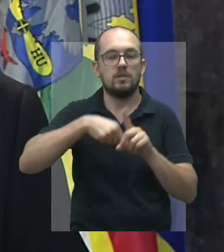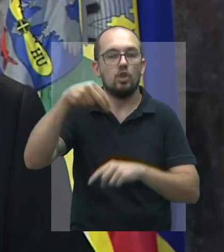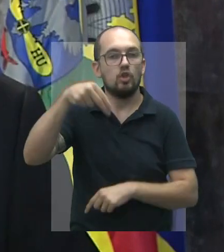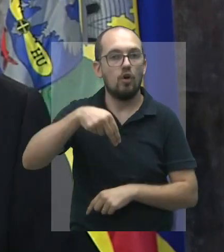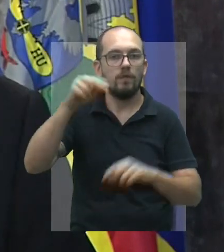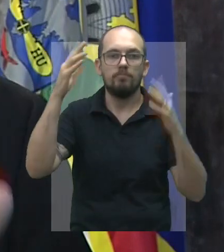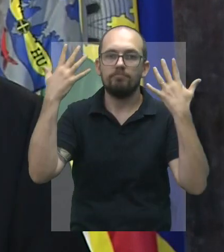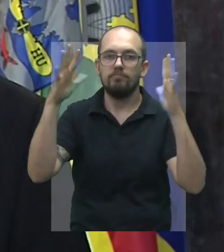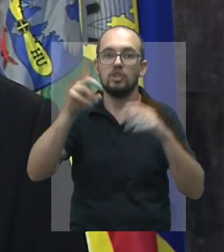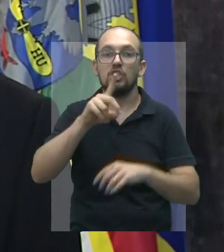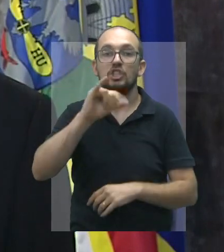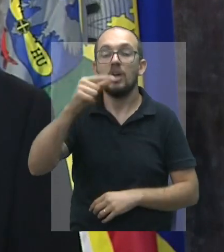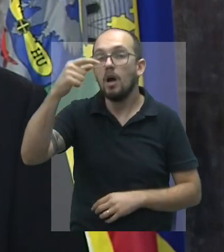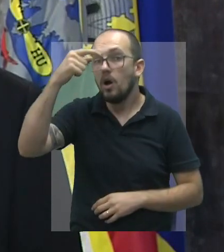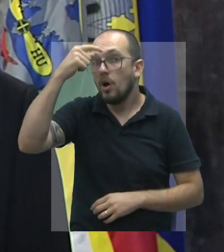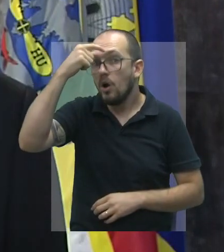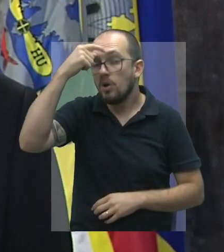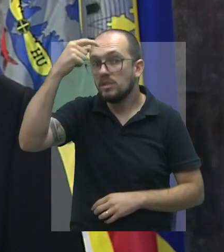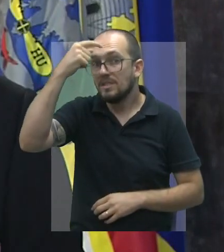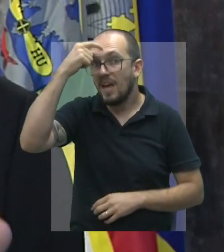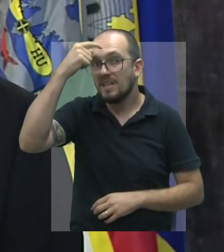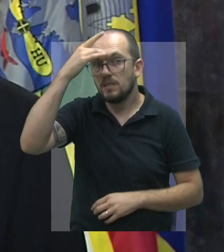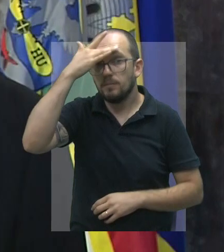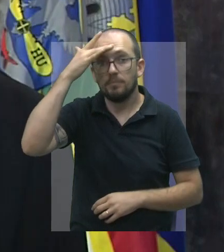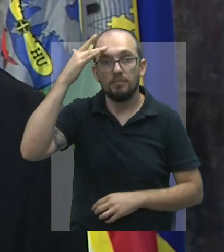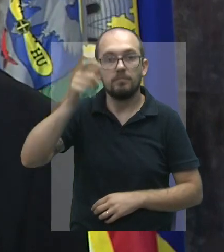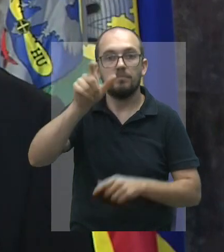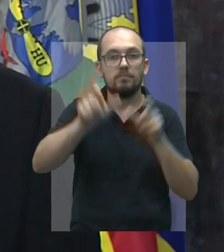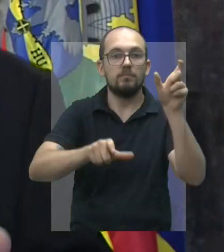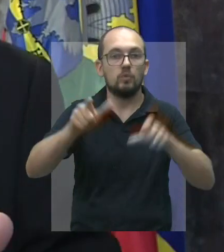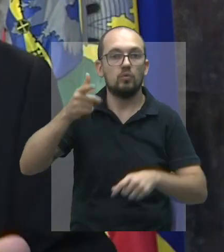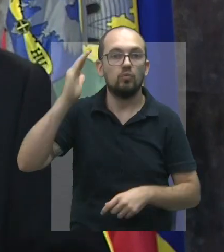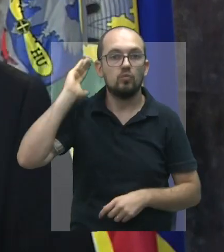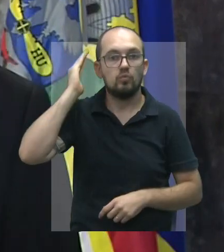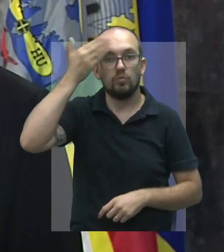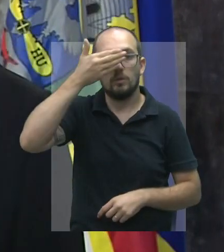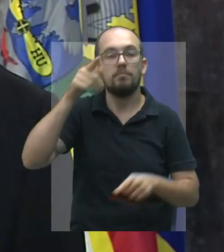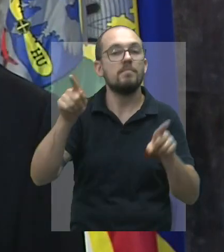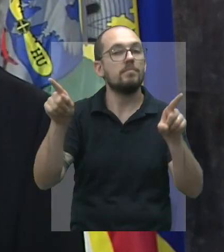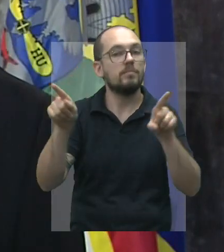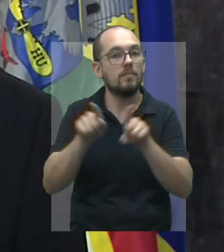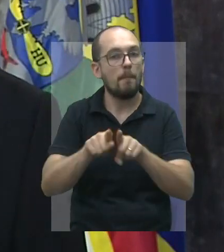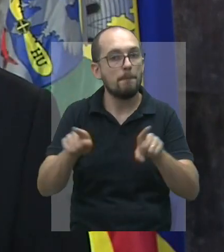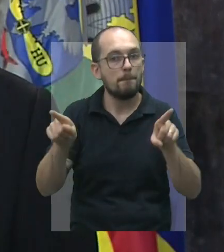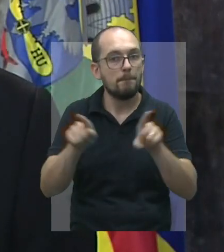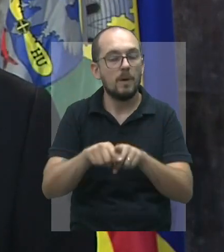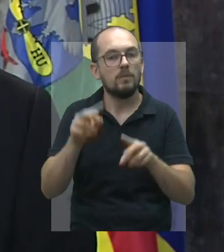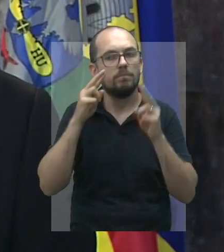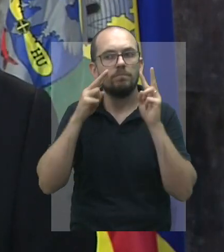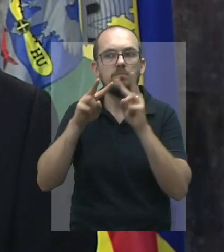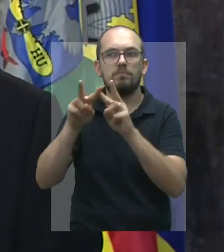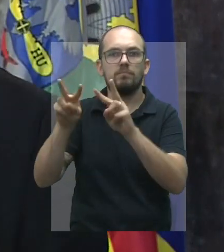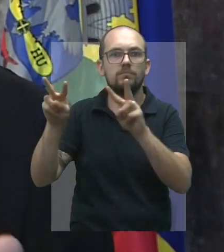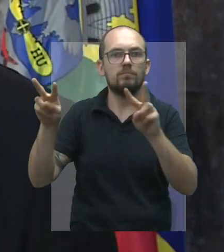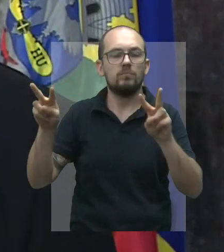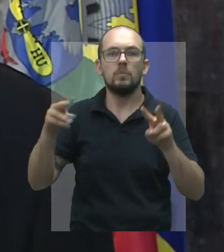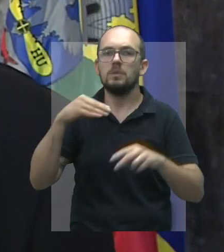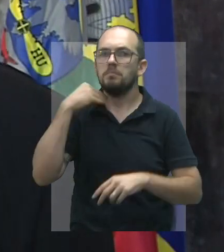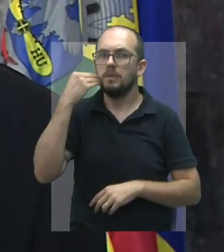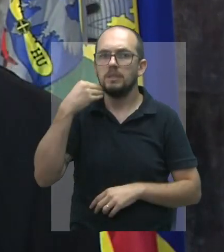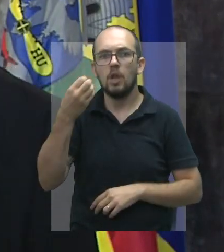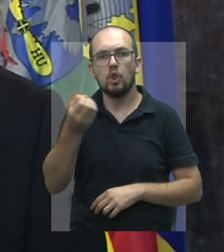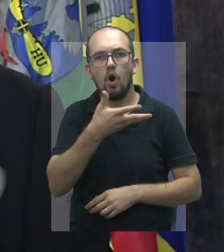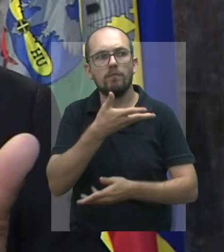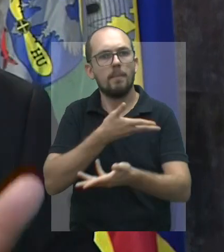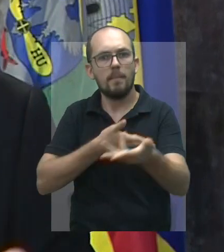dia da consciência, né, das pessoas com surdo-cegueira e também ver que assim, experiências novas